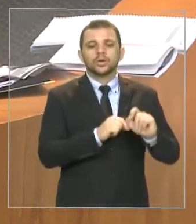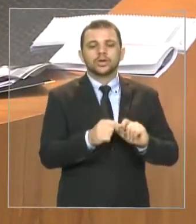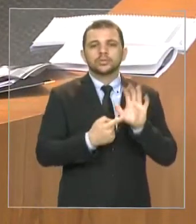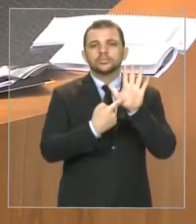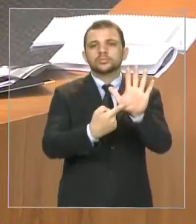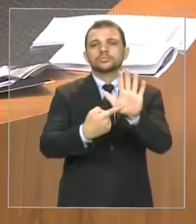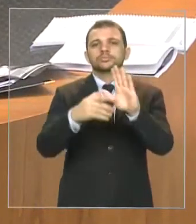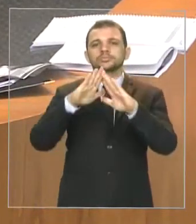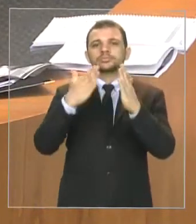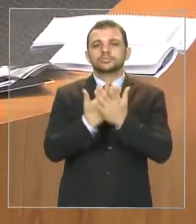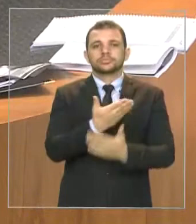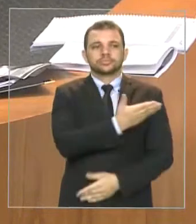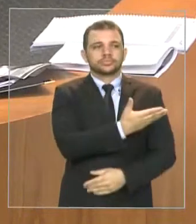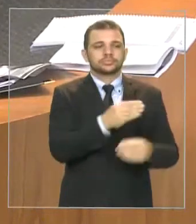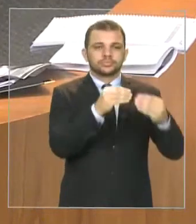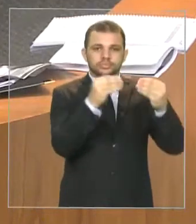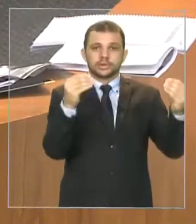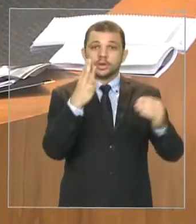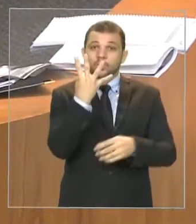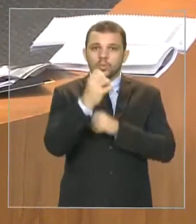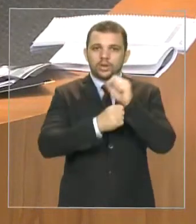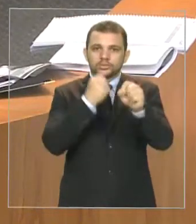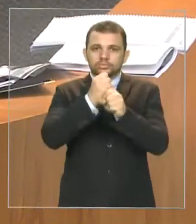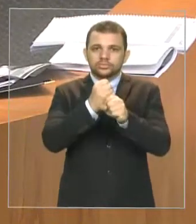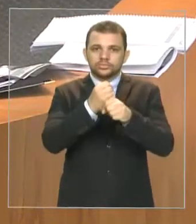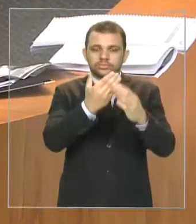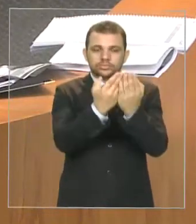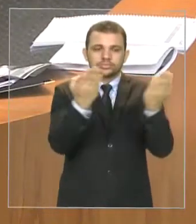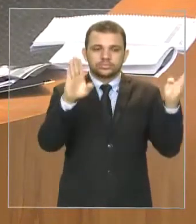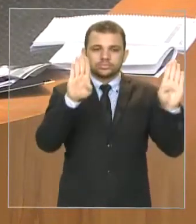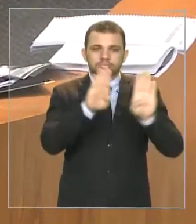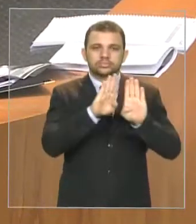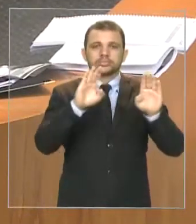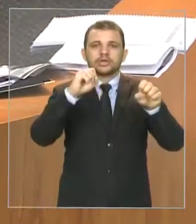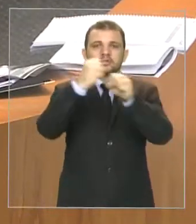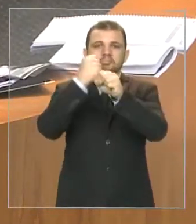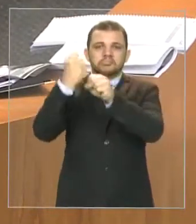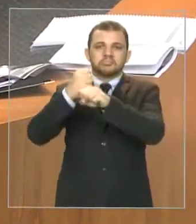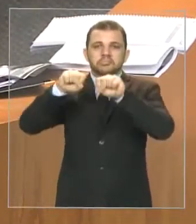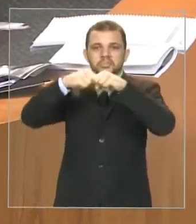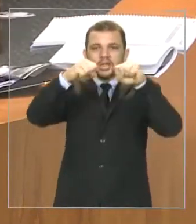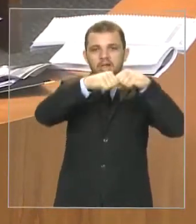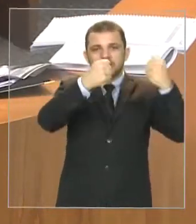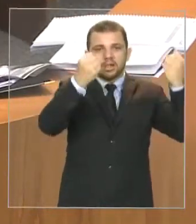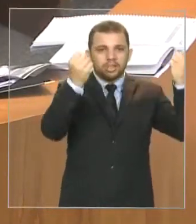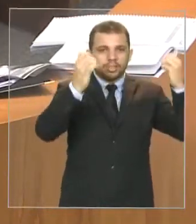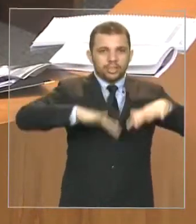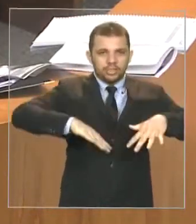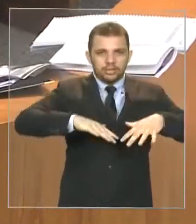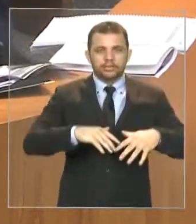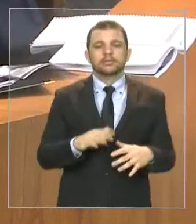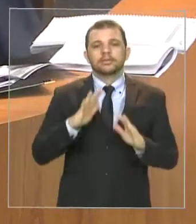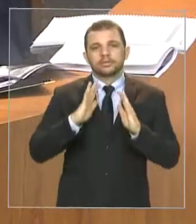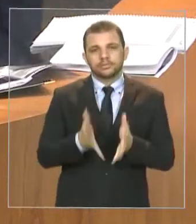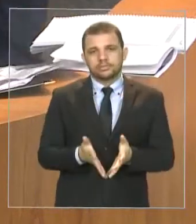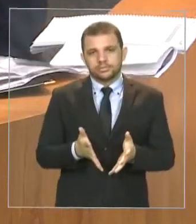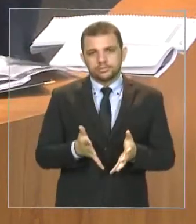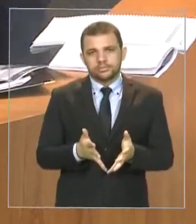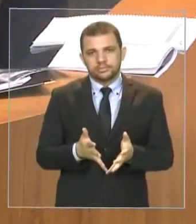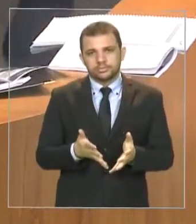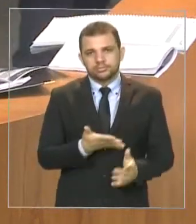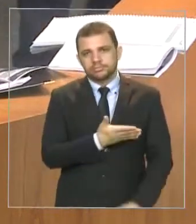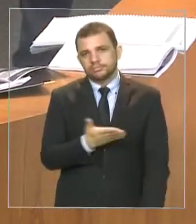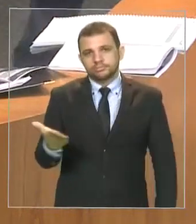há 4 anos com o muro caído, com o muro quebrado. Senhoras e senhores, tudo isso me chamou a atenção para o primeiro